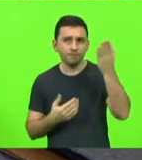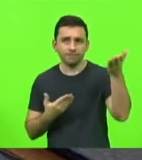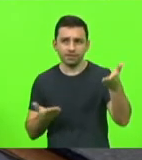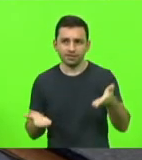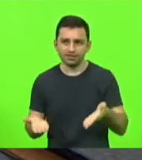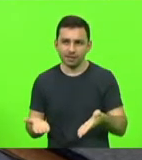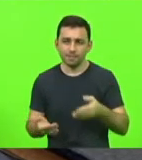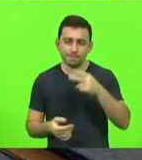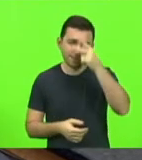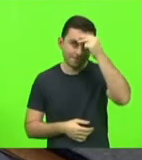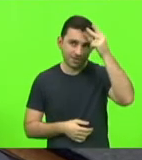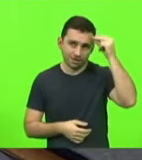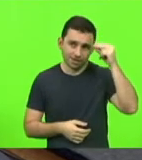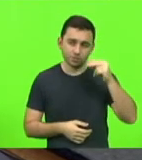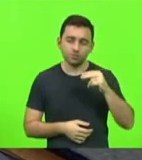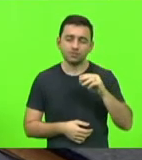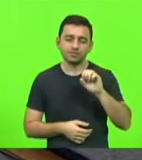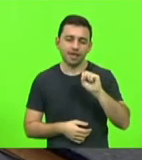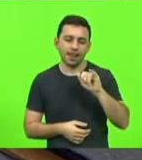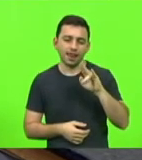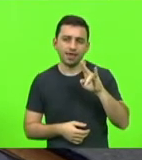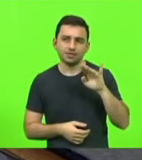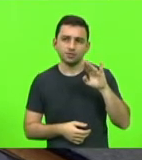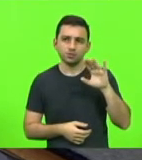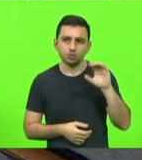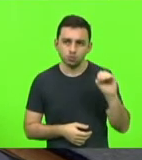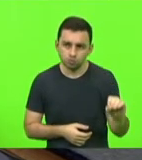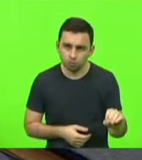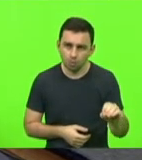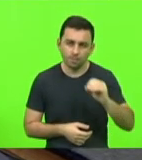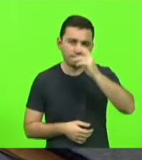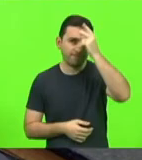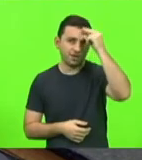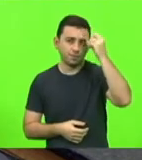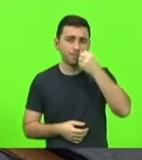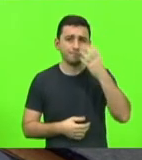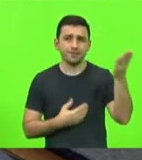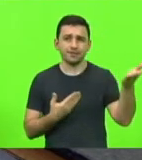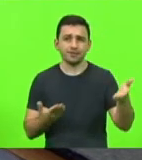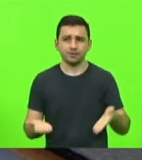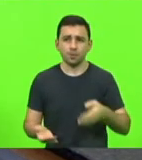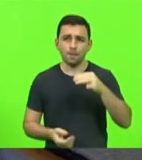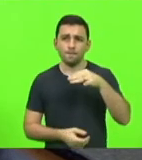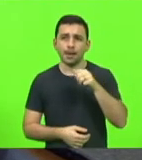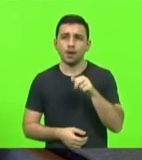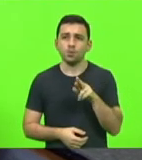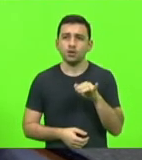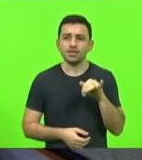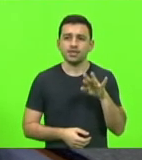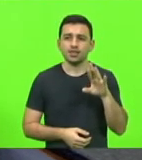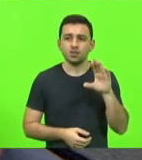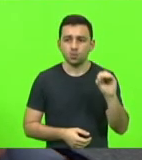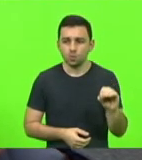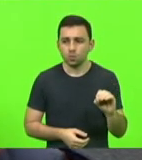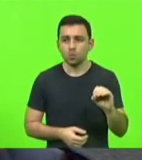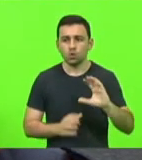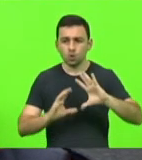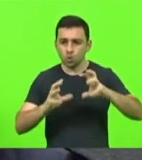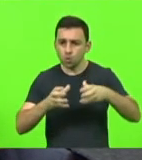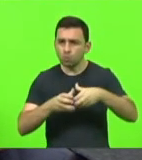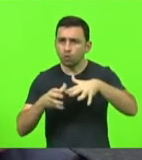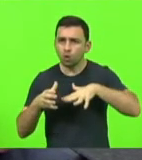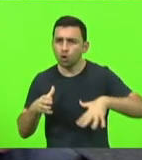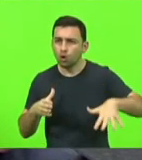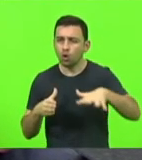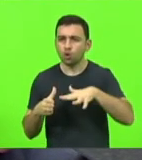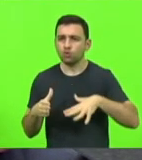Salésio, de Santa Rosa de Lima. Né? Seja bem-vindo, prefeito. O prefeito Maurílio, também do Sul Brasil, e toda a sua equipe. O vereador